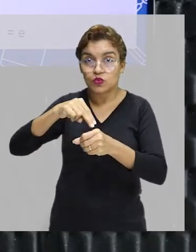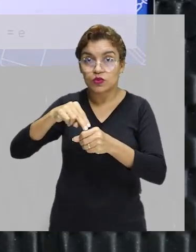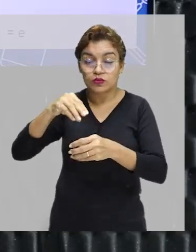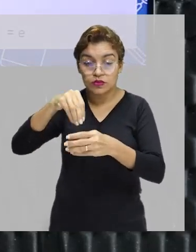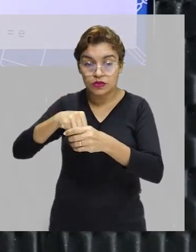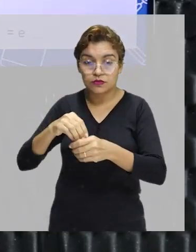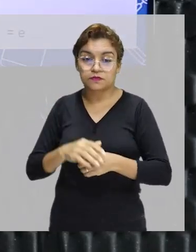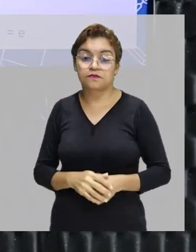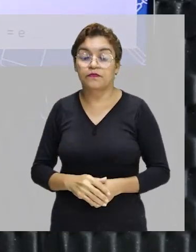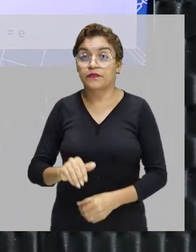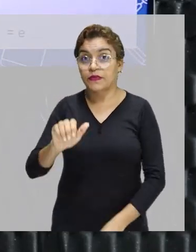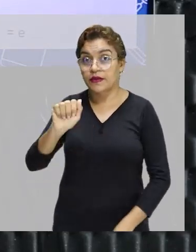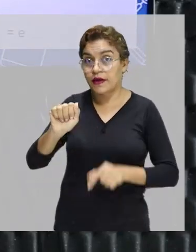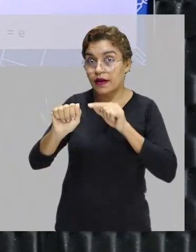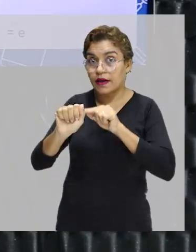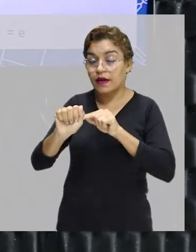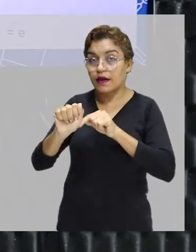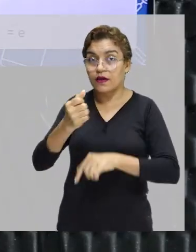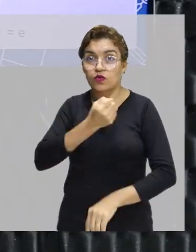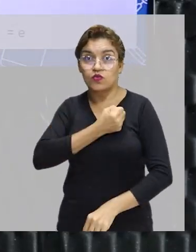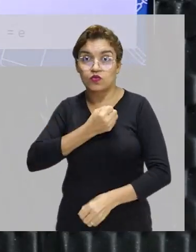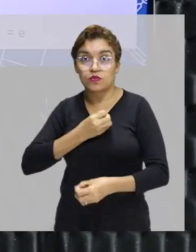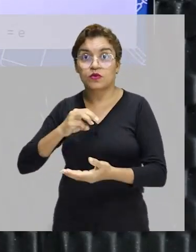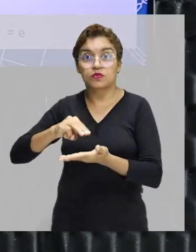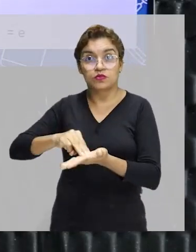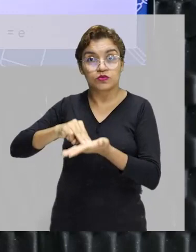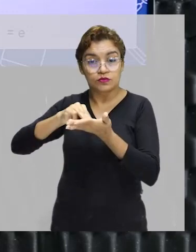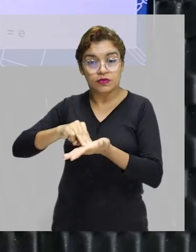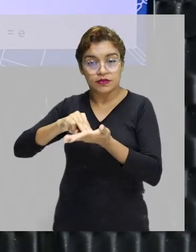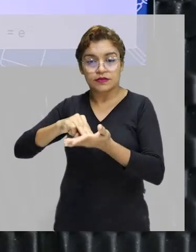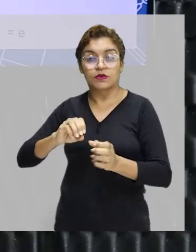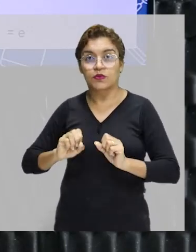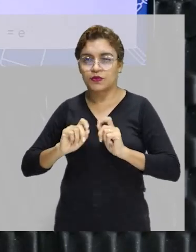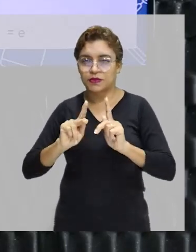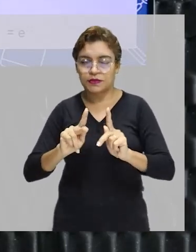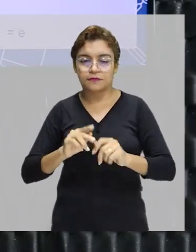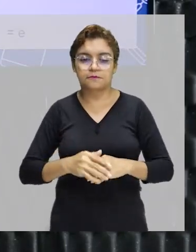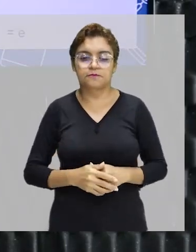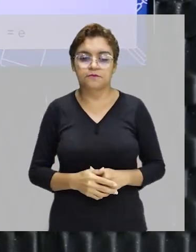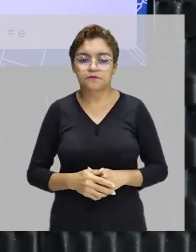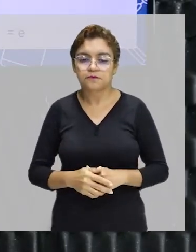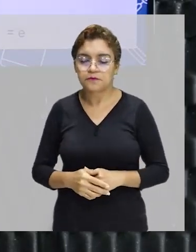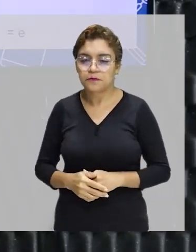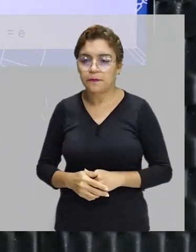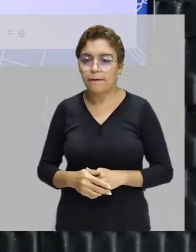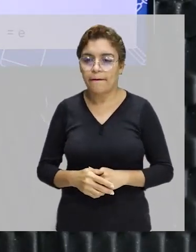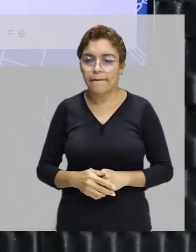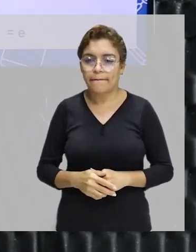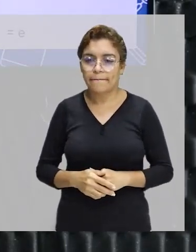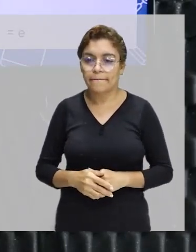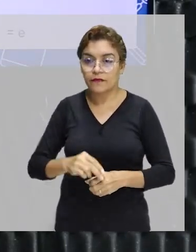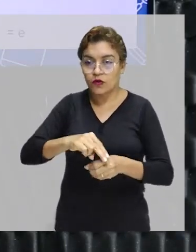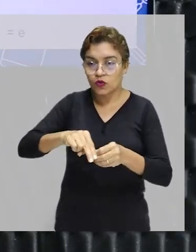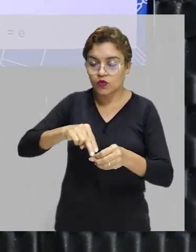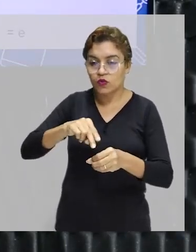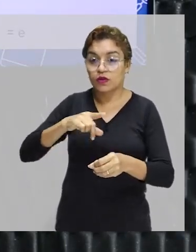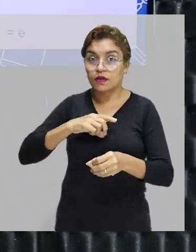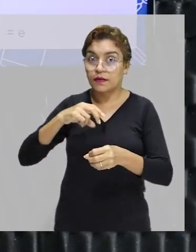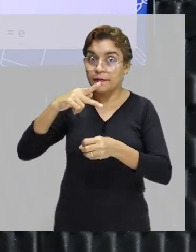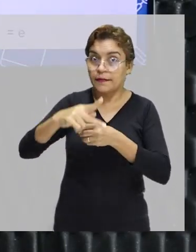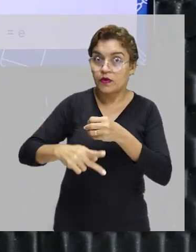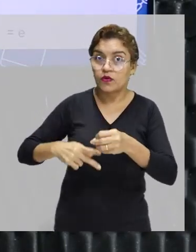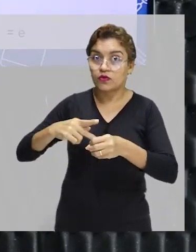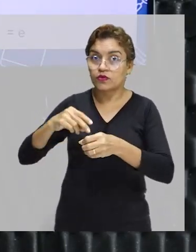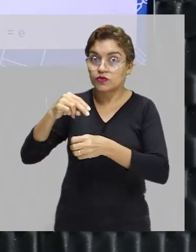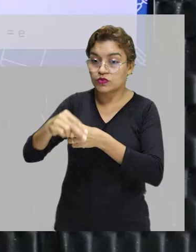de massa, é o somatório de prótons com os nêutrons, certo? No núcleo nós temos prótons e nêutrons, os prótons